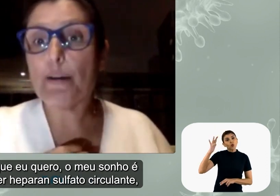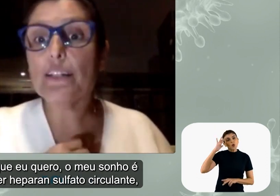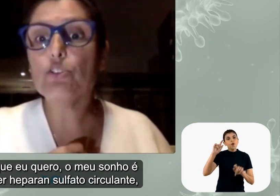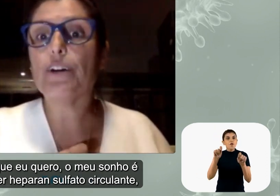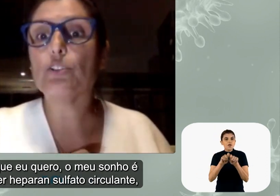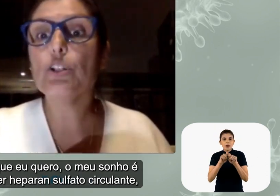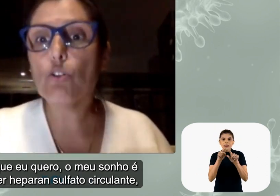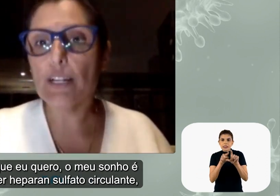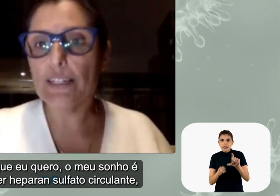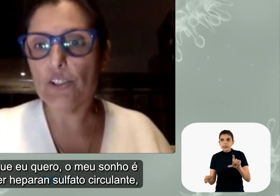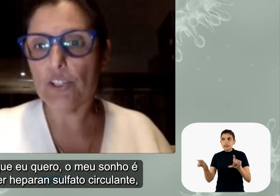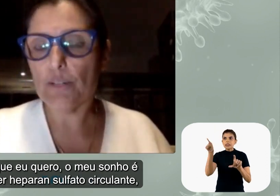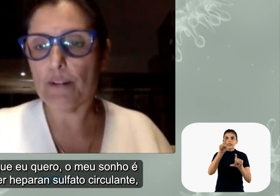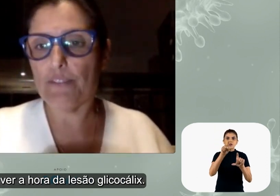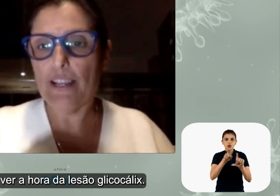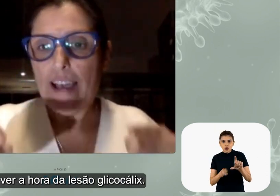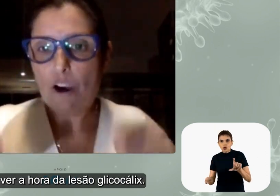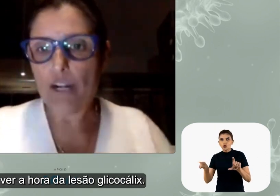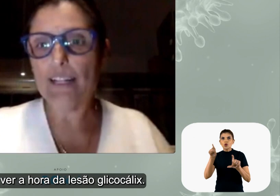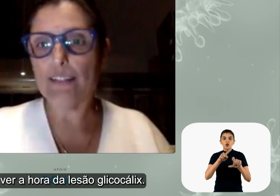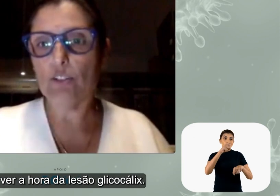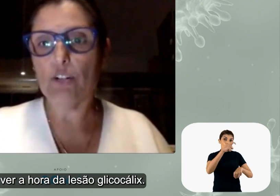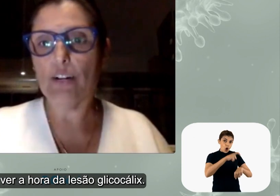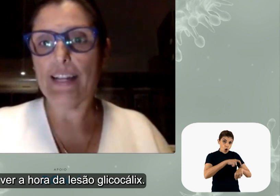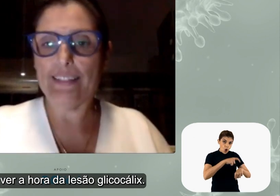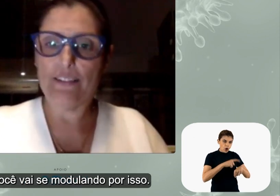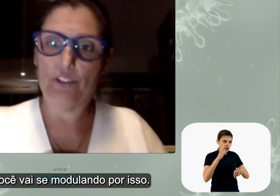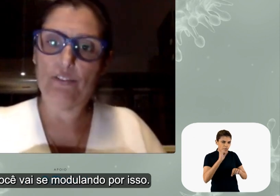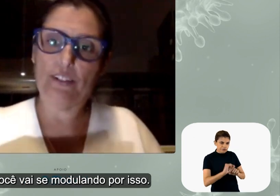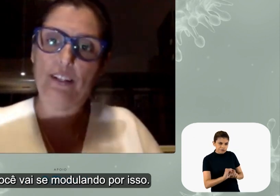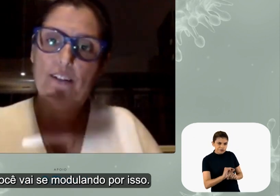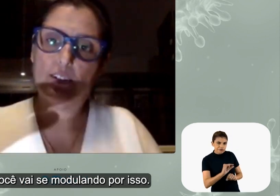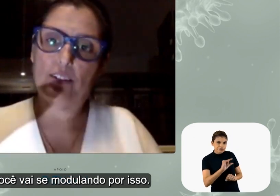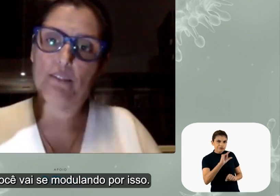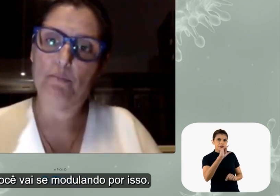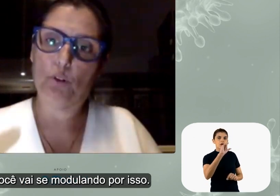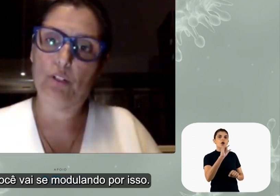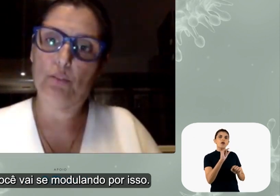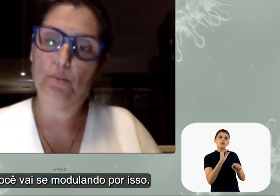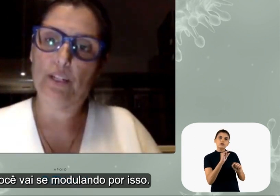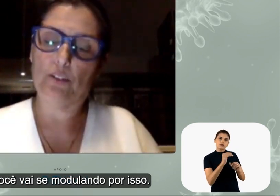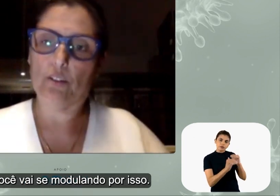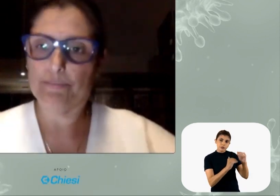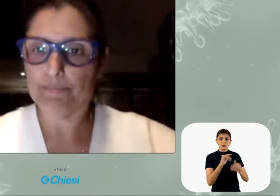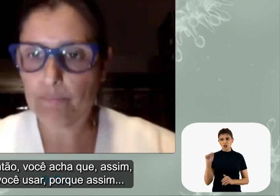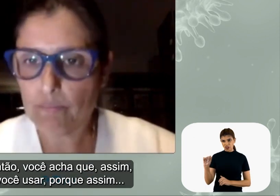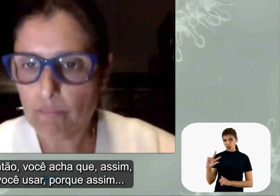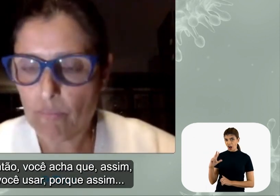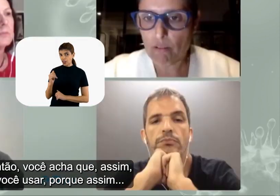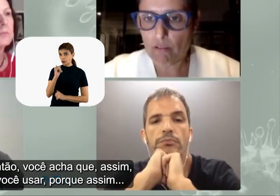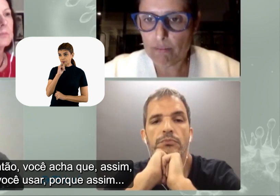sonho é fazer parânsulfato circulante, para ver a hora da lesão do glicocálix. E aí você vai se modulando por isso.